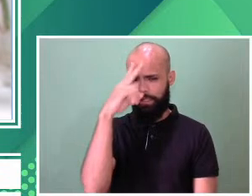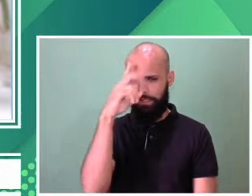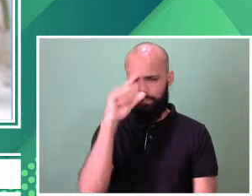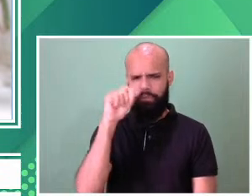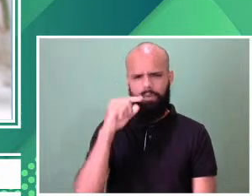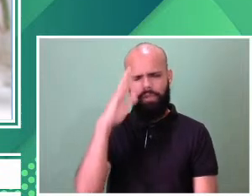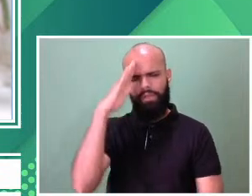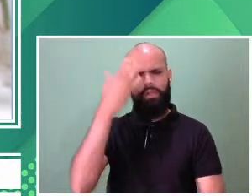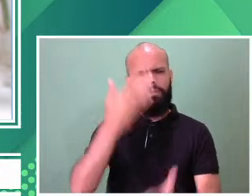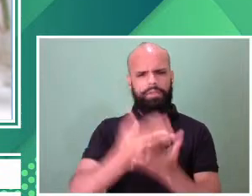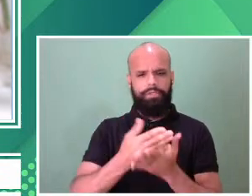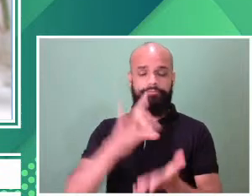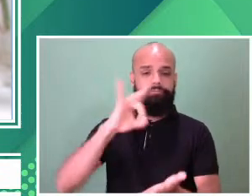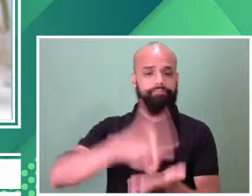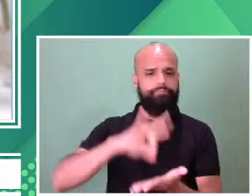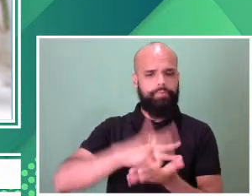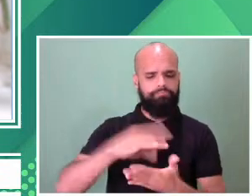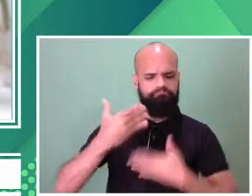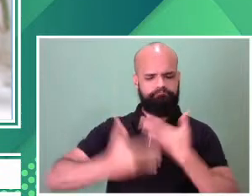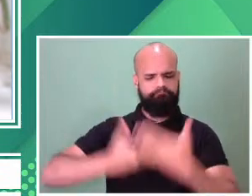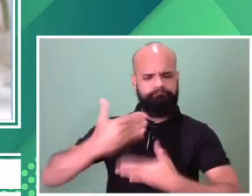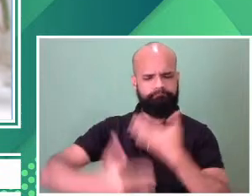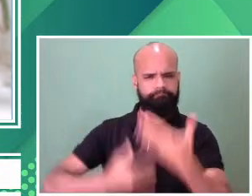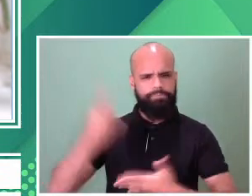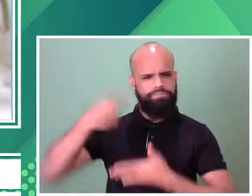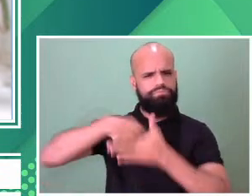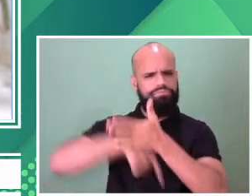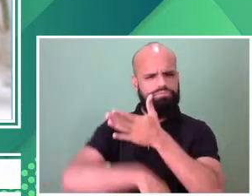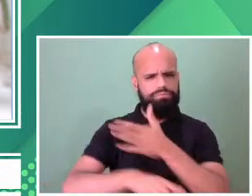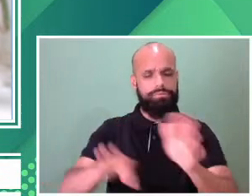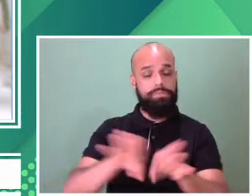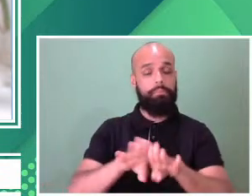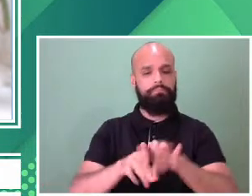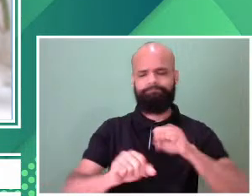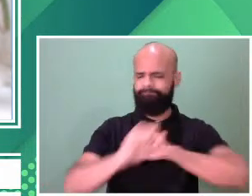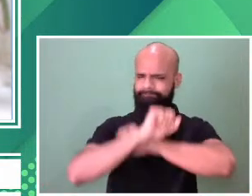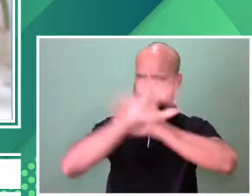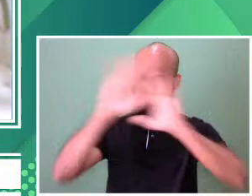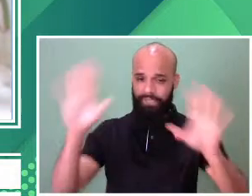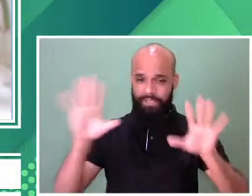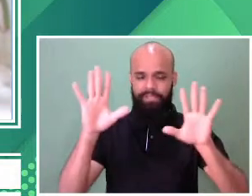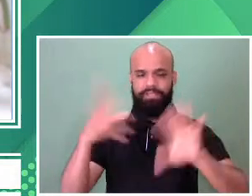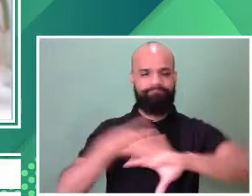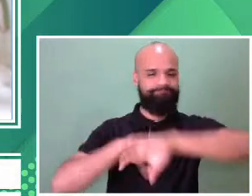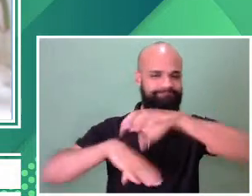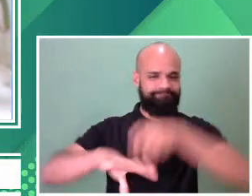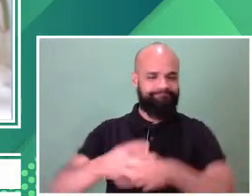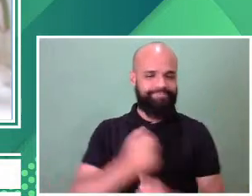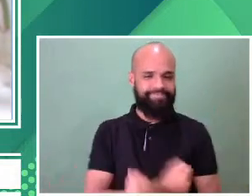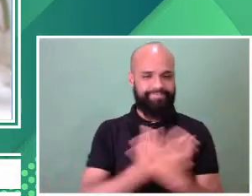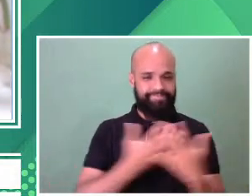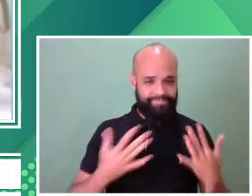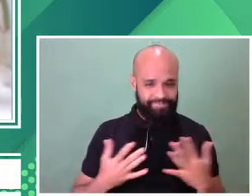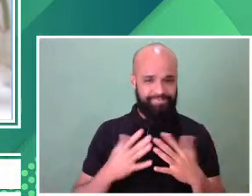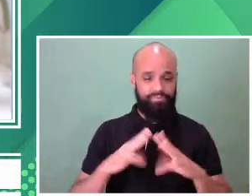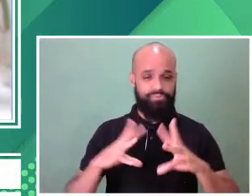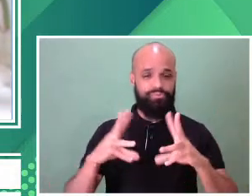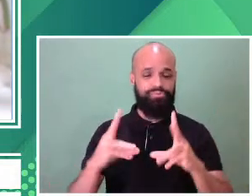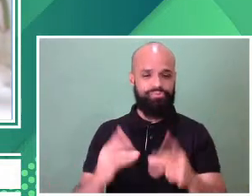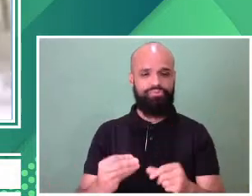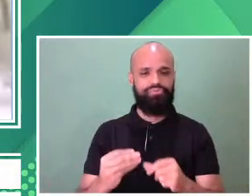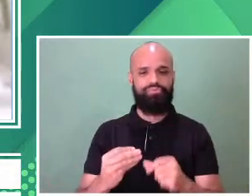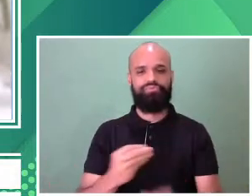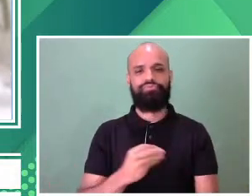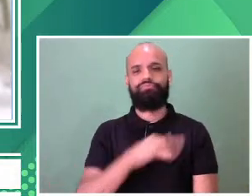sincera é capaz de desenvolver uma profunda, clara e ilimitada compaixão por todos os seres.